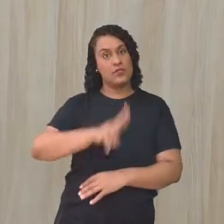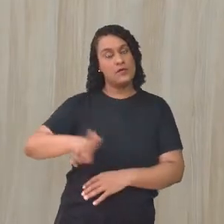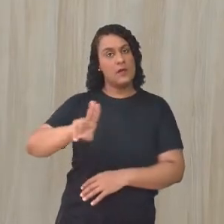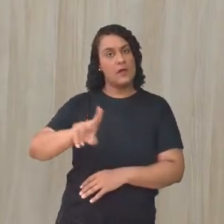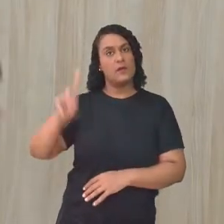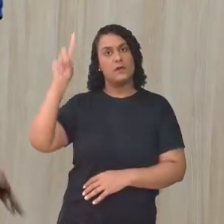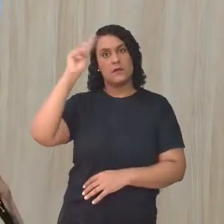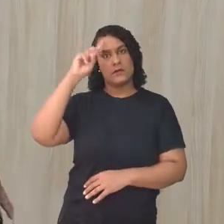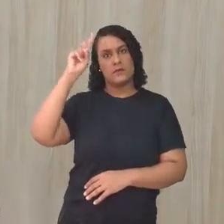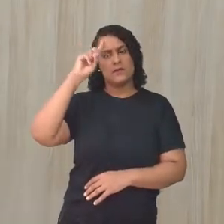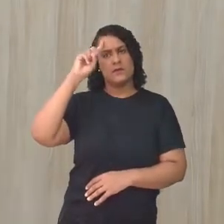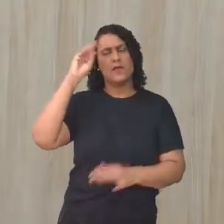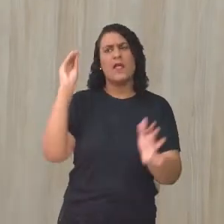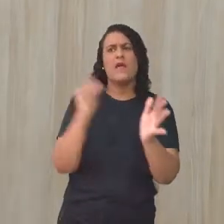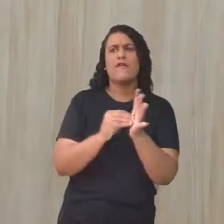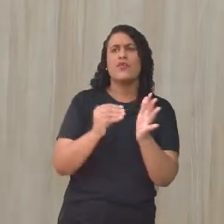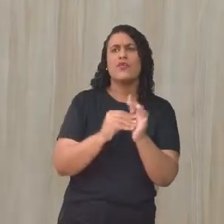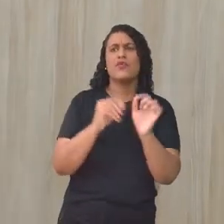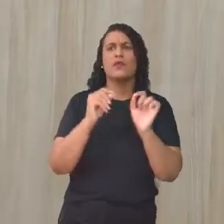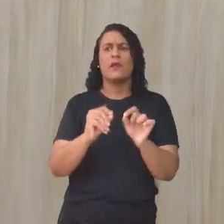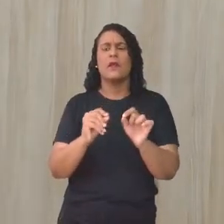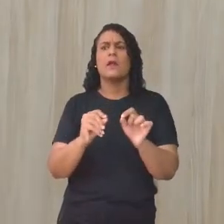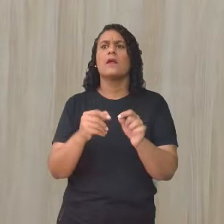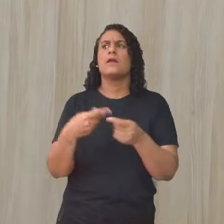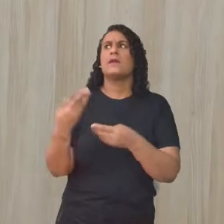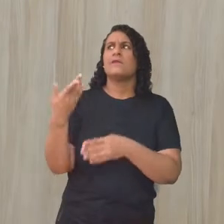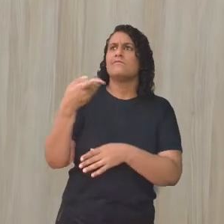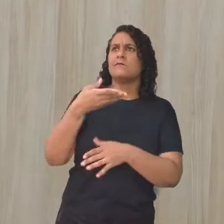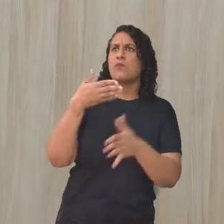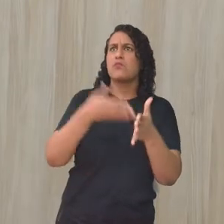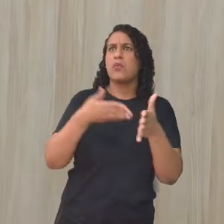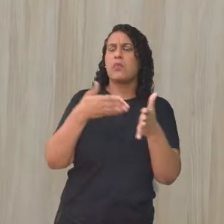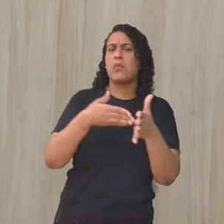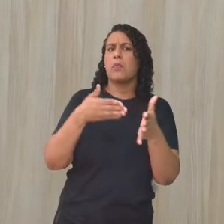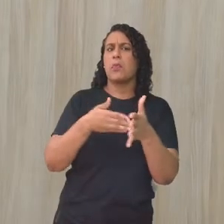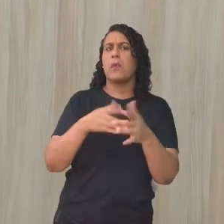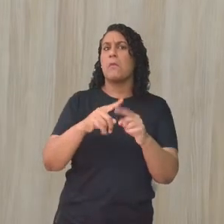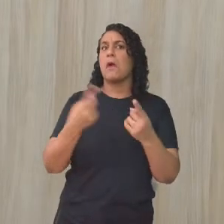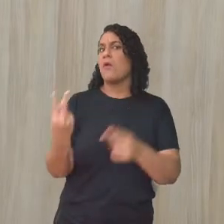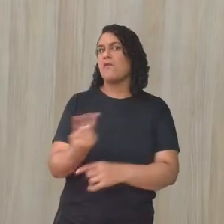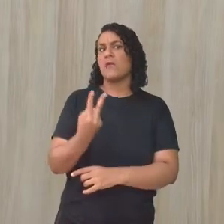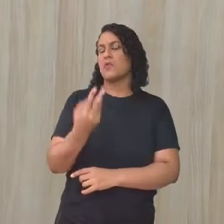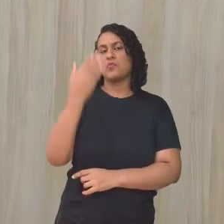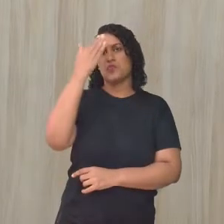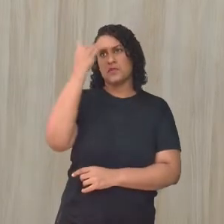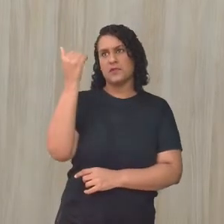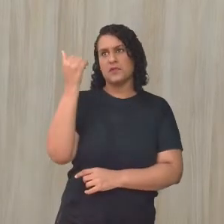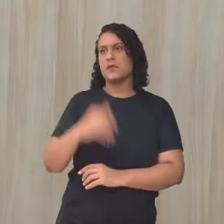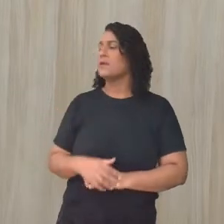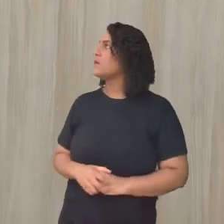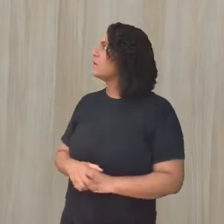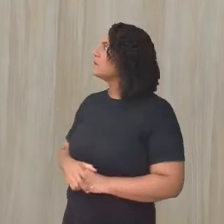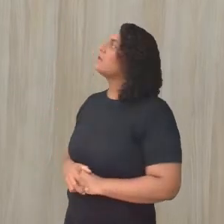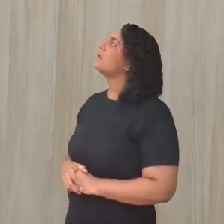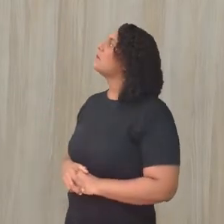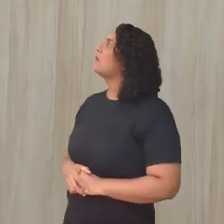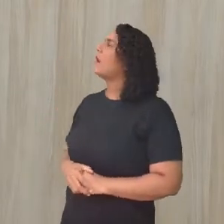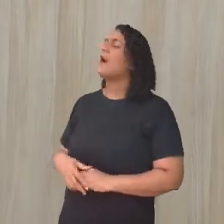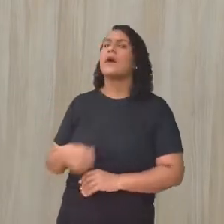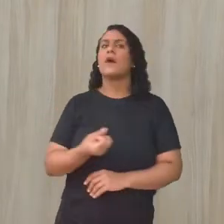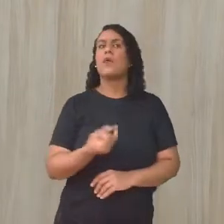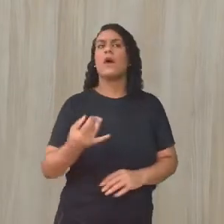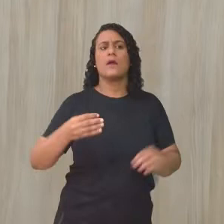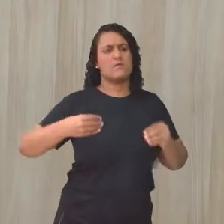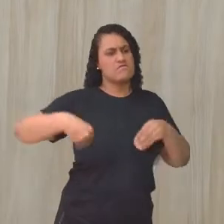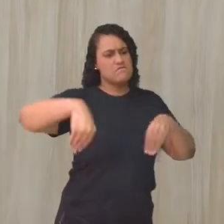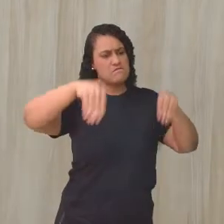dia. Está faltando isso, Ricardinho, para cobrir a barreira. Eu tenho 30 aqui, tenho 2 aqui, 24, 56. Quanto de lona eu tenho que botar nessa